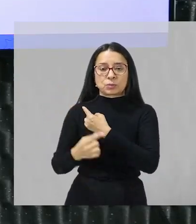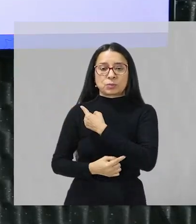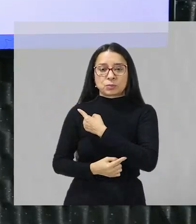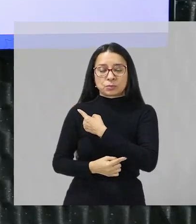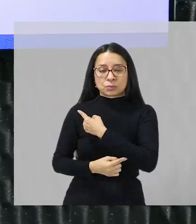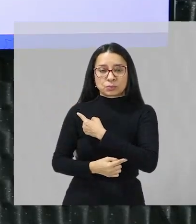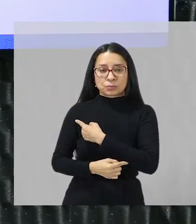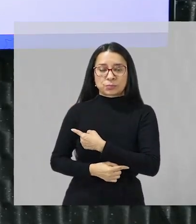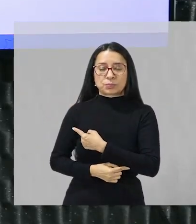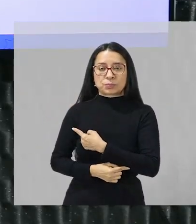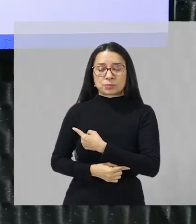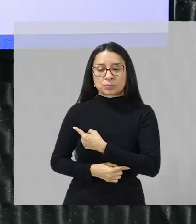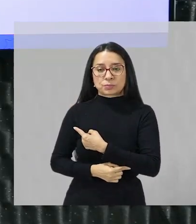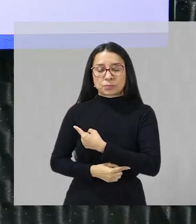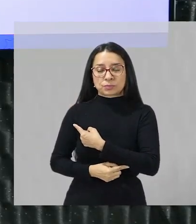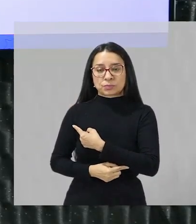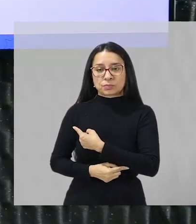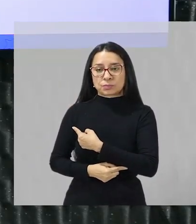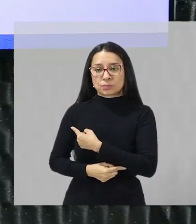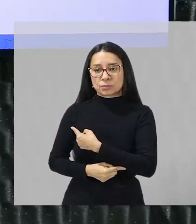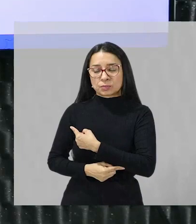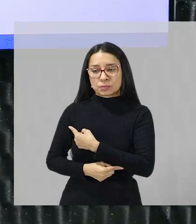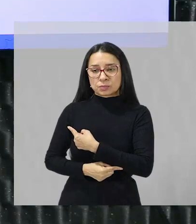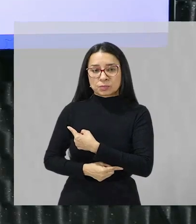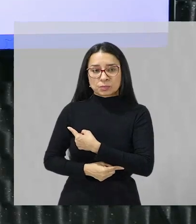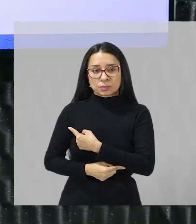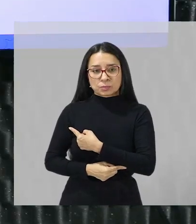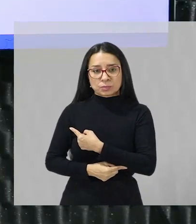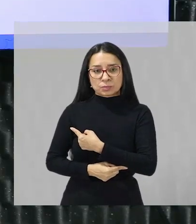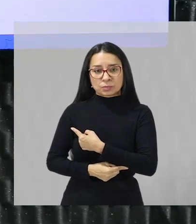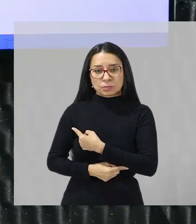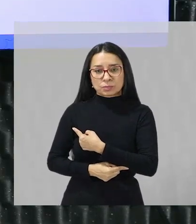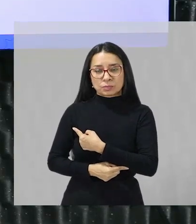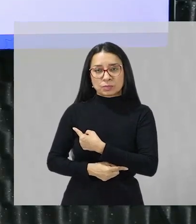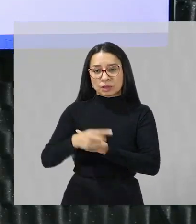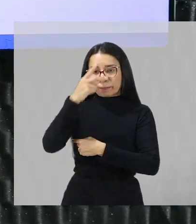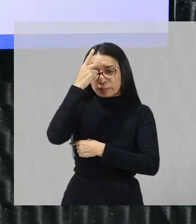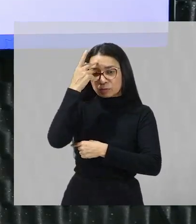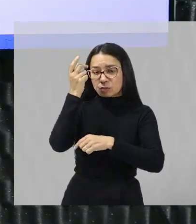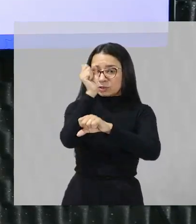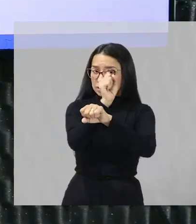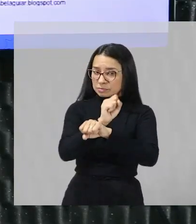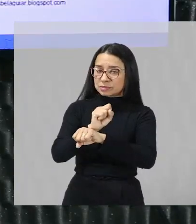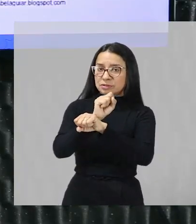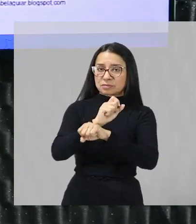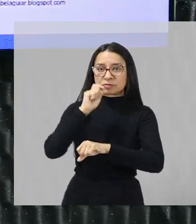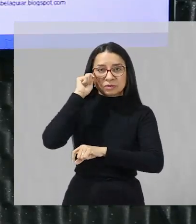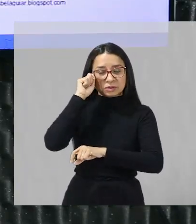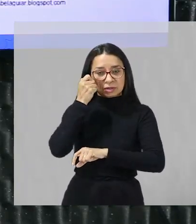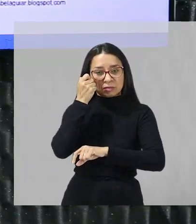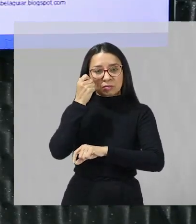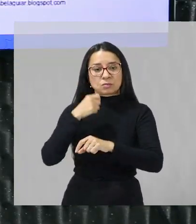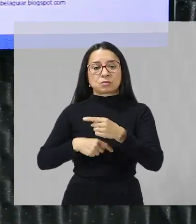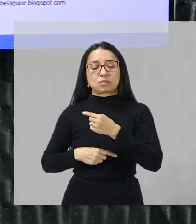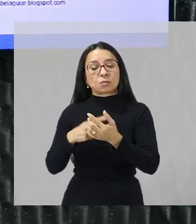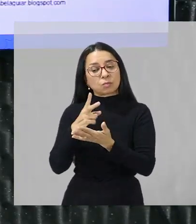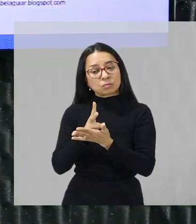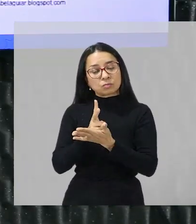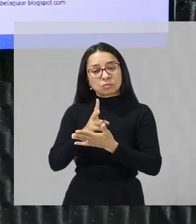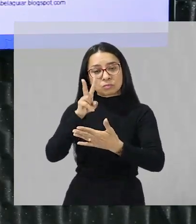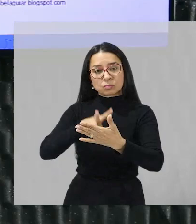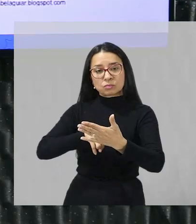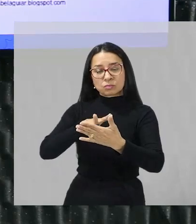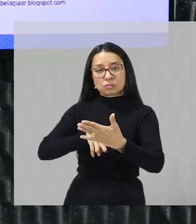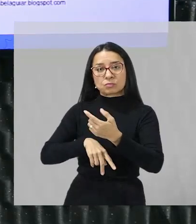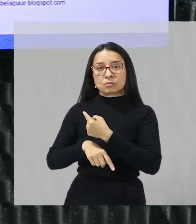letra D? Letra D de dado. É a nossa opção correta. Vamos agora caminhar para a próxima questão, que é uma questão que